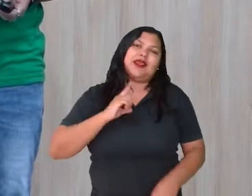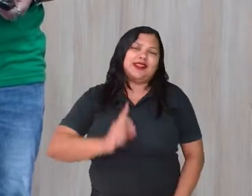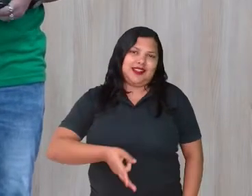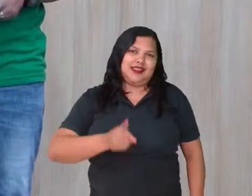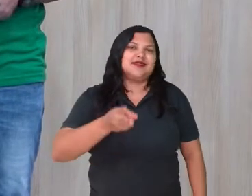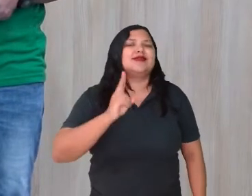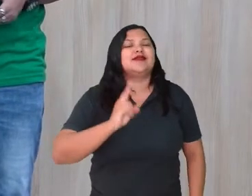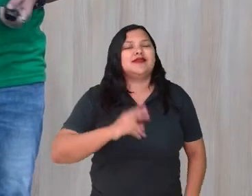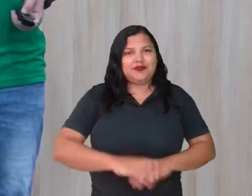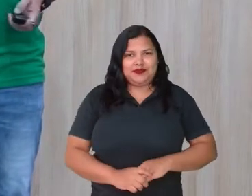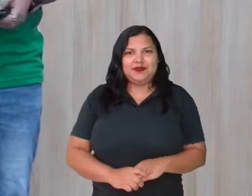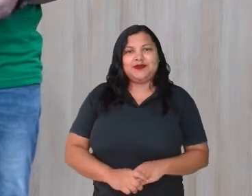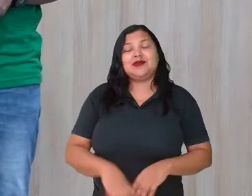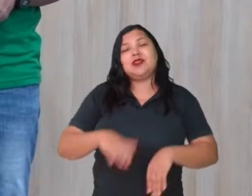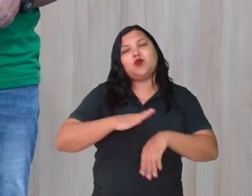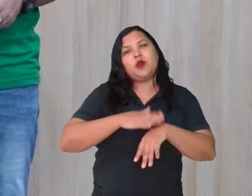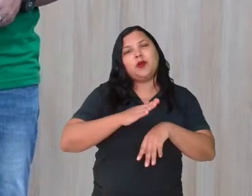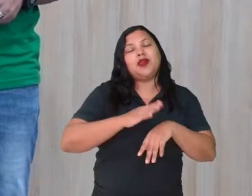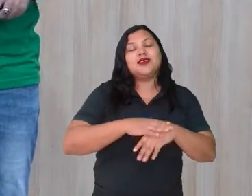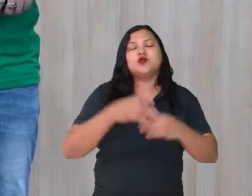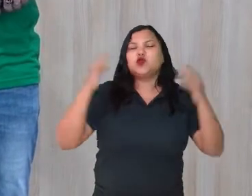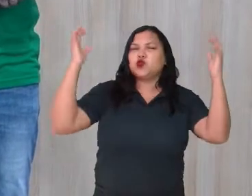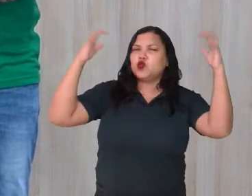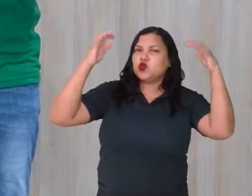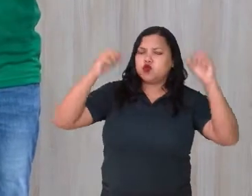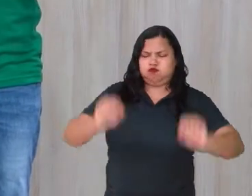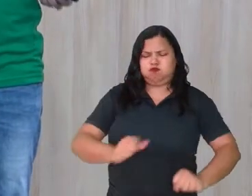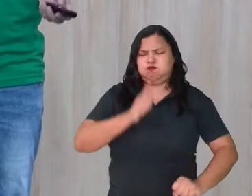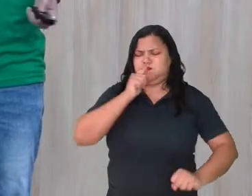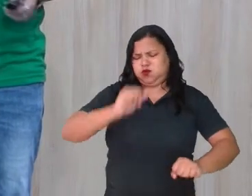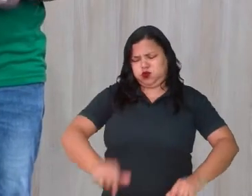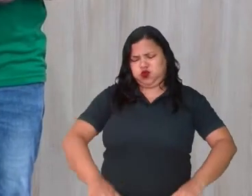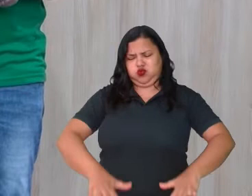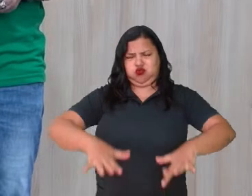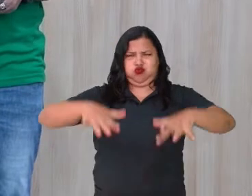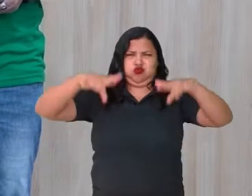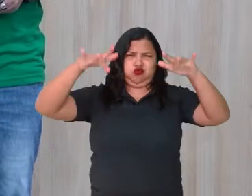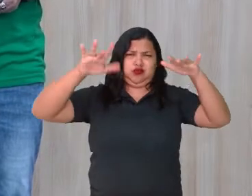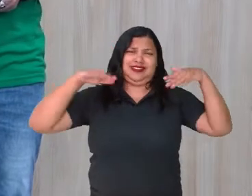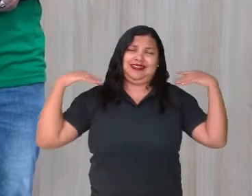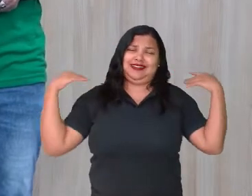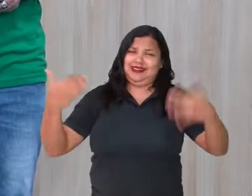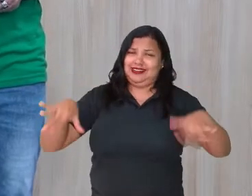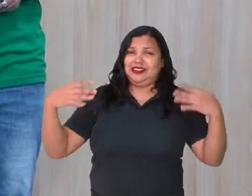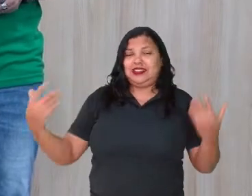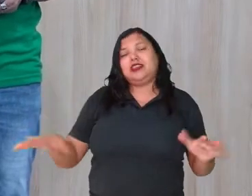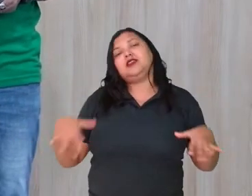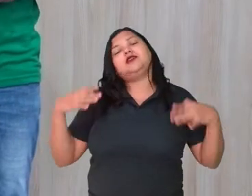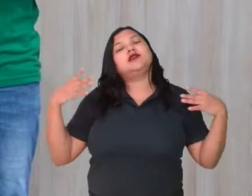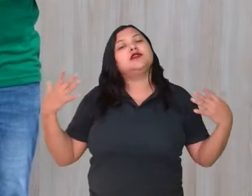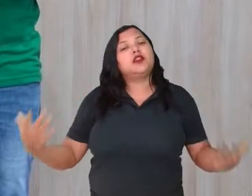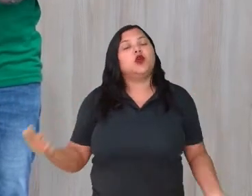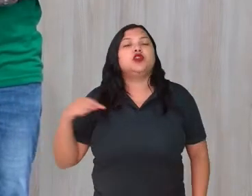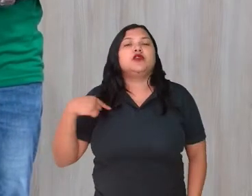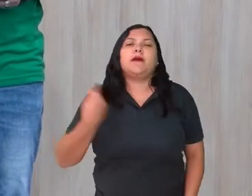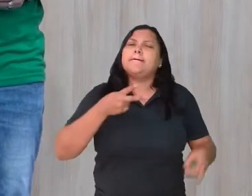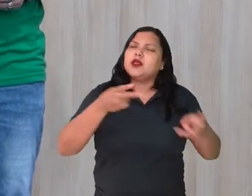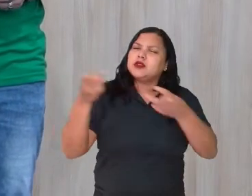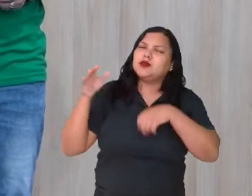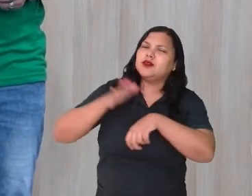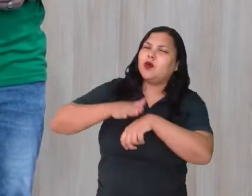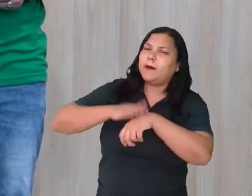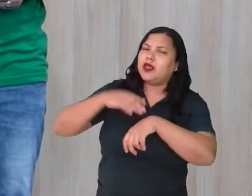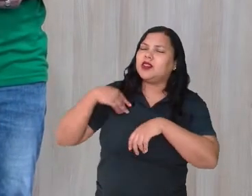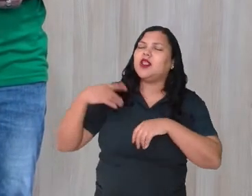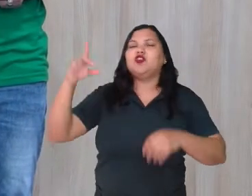quando chove é um transtorno muito grande. E a gente vai tentar observar que essas situações que estão ligadas